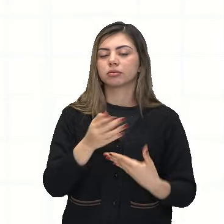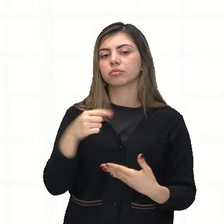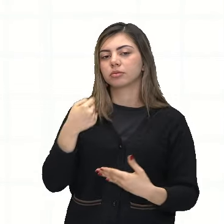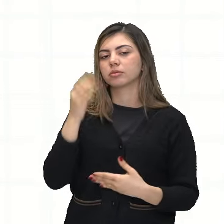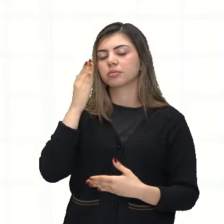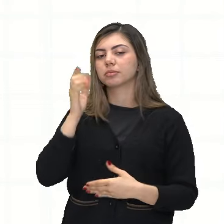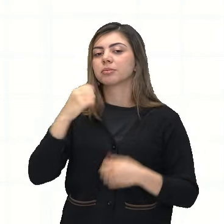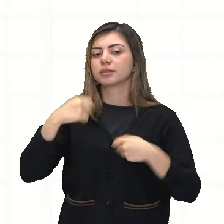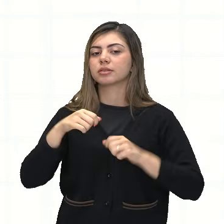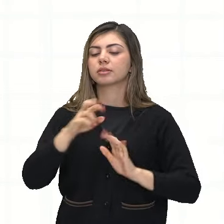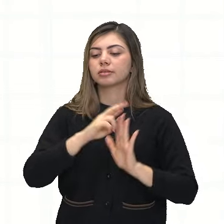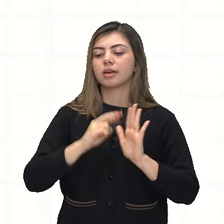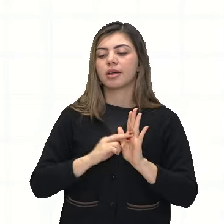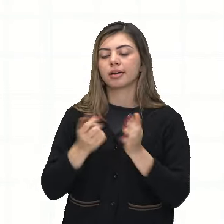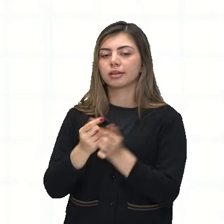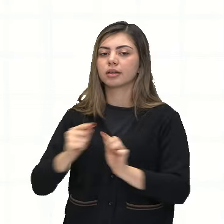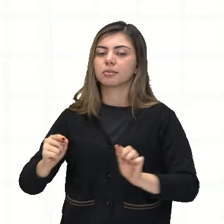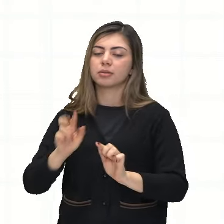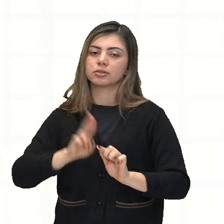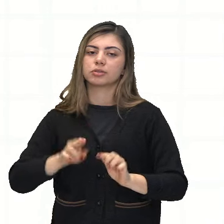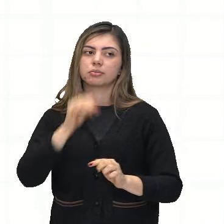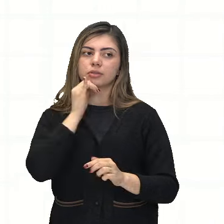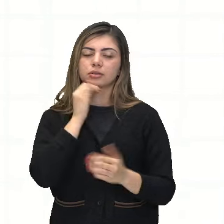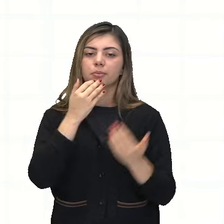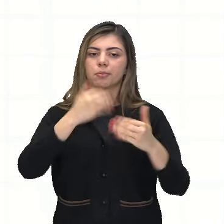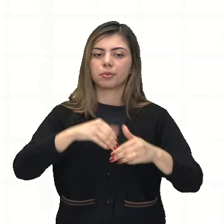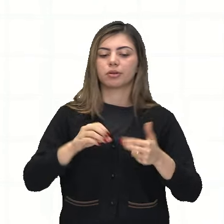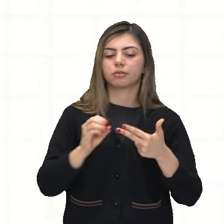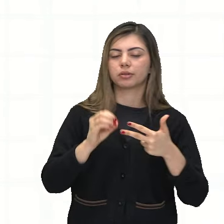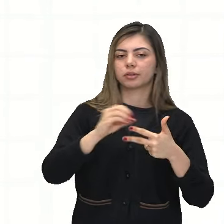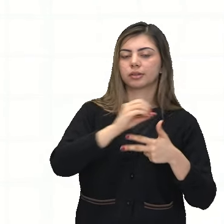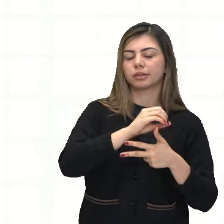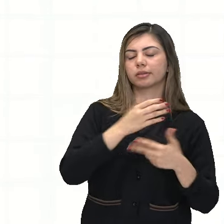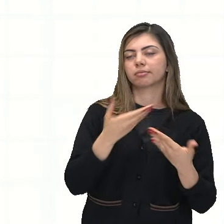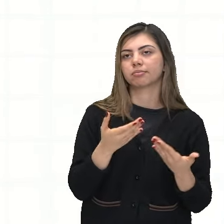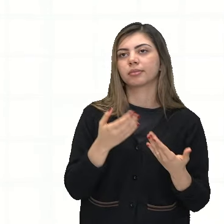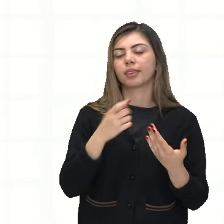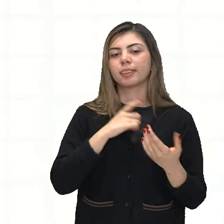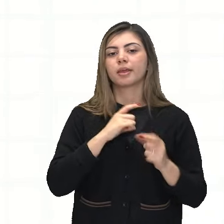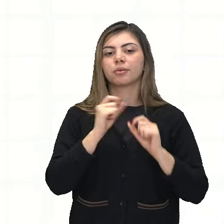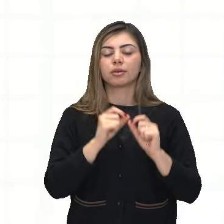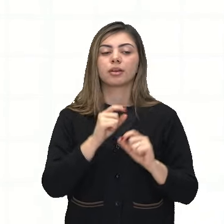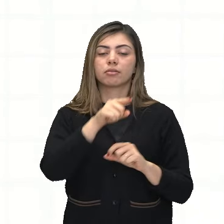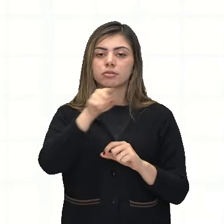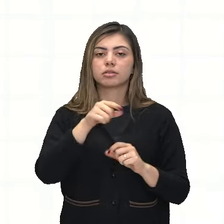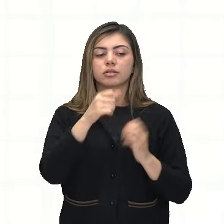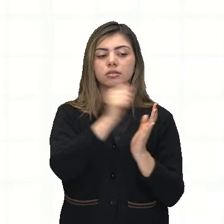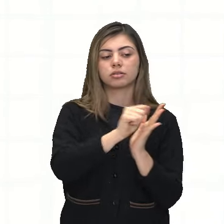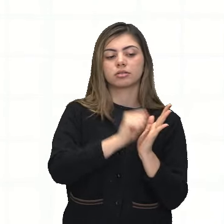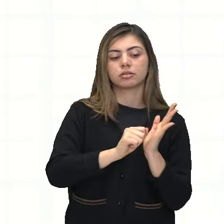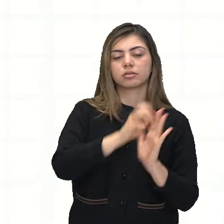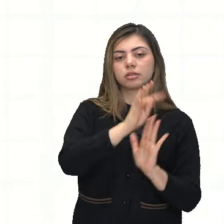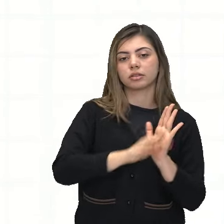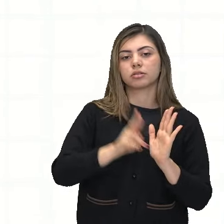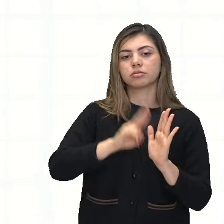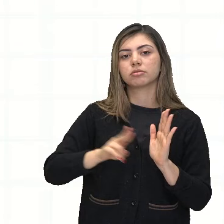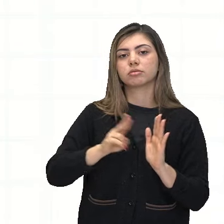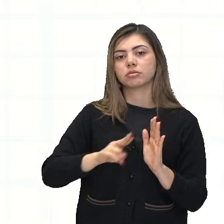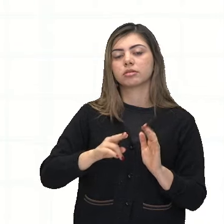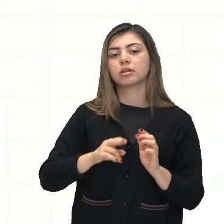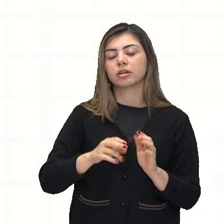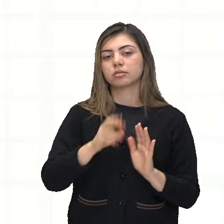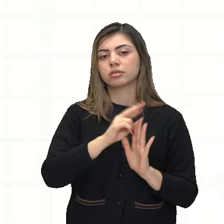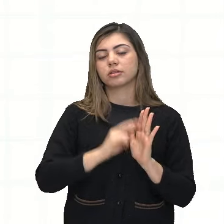texto argumentativo quando você tá numa redação do Enem tem lá escreva o texto Dentro da Norma padrão isso é bastante